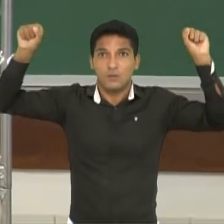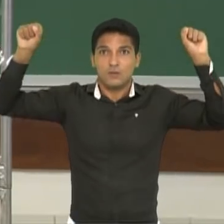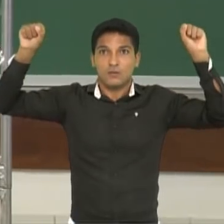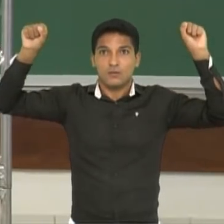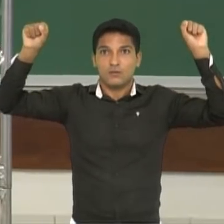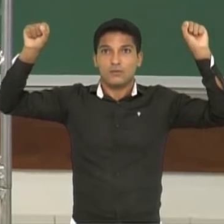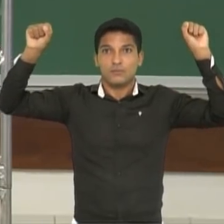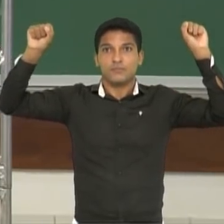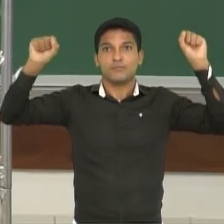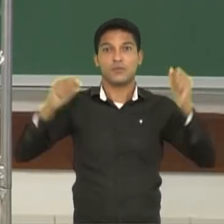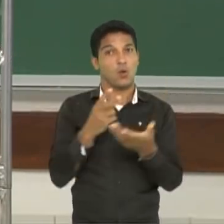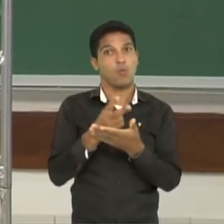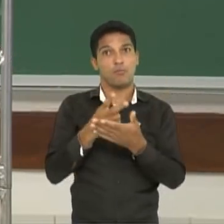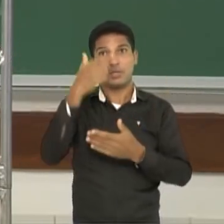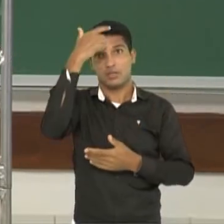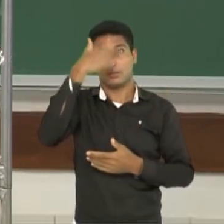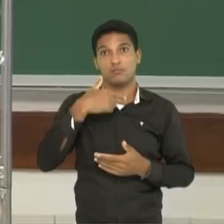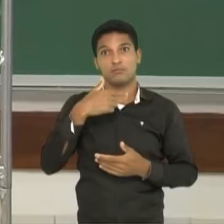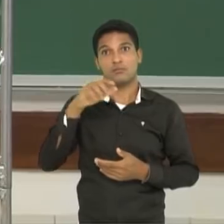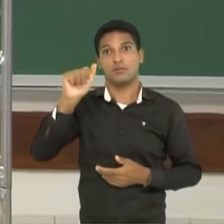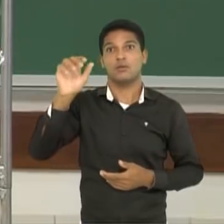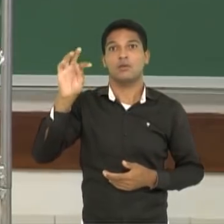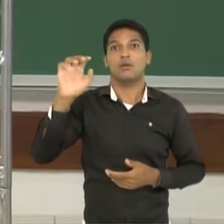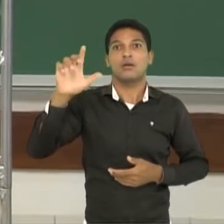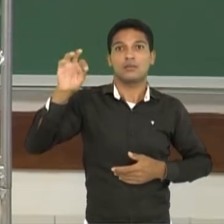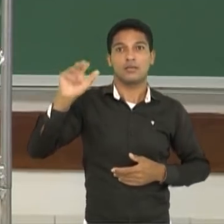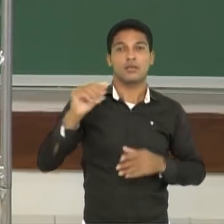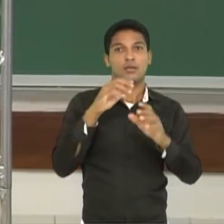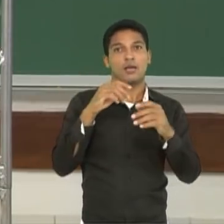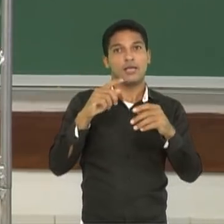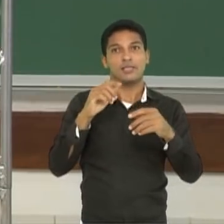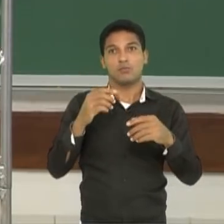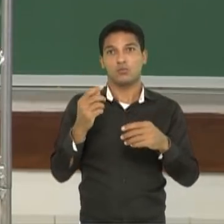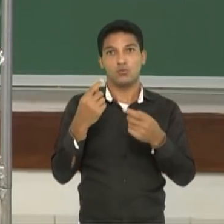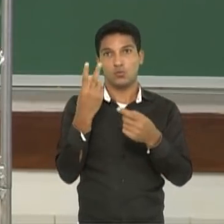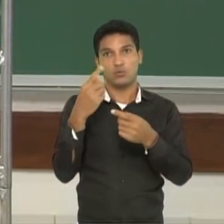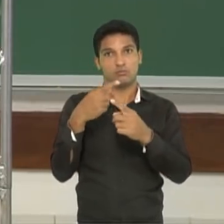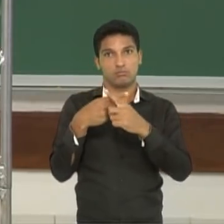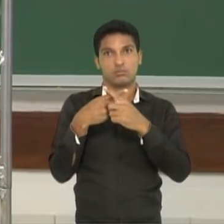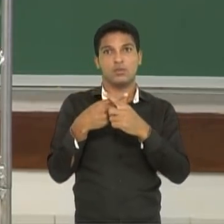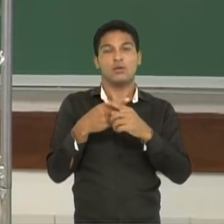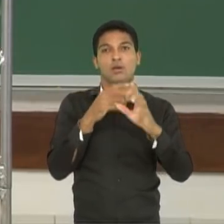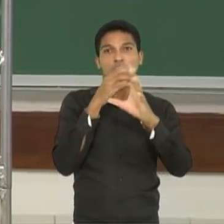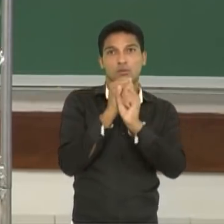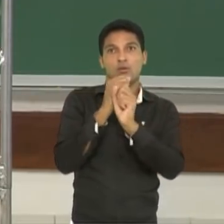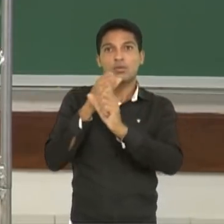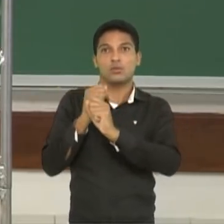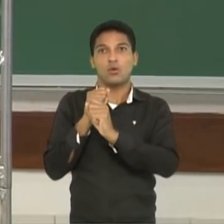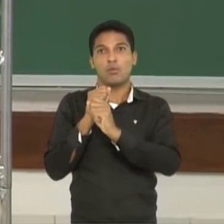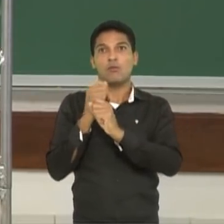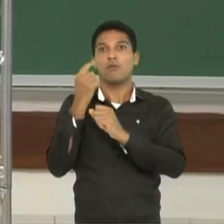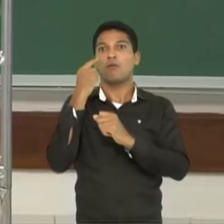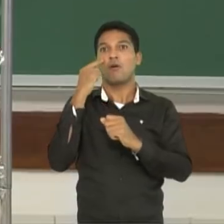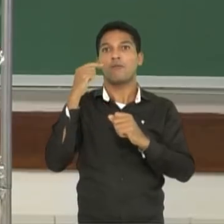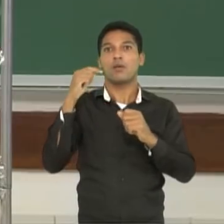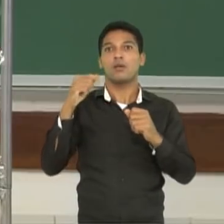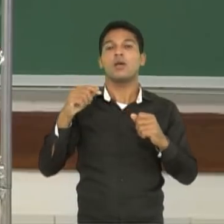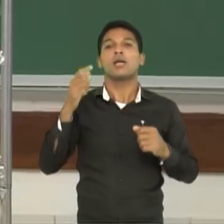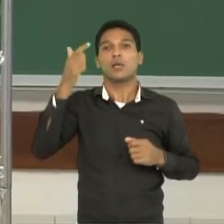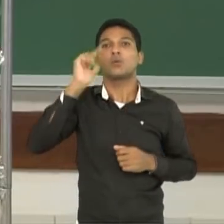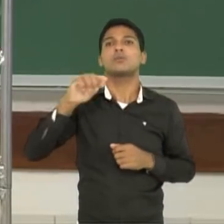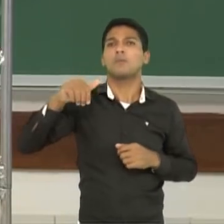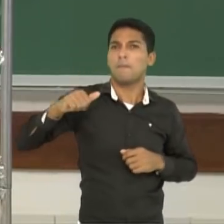o arremesso. Lembram, né? Um deles, o peso vai direto para cima da cabeça, né? Para o alto